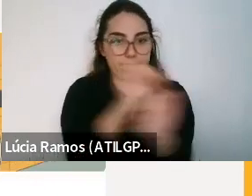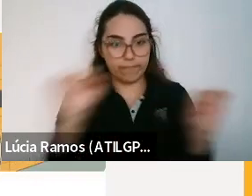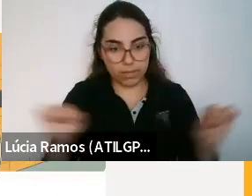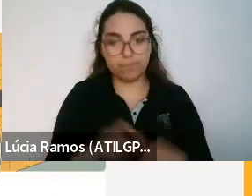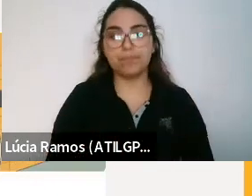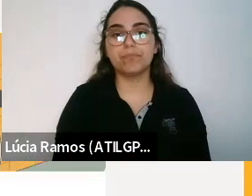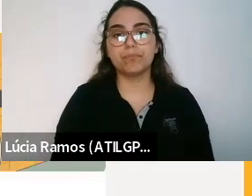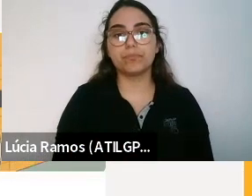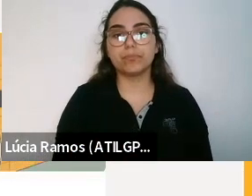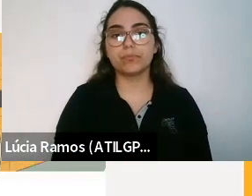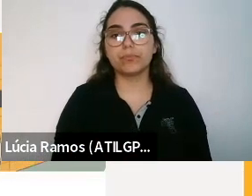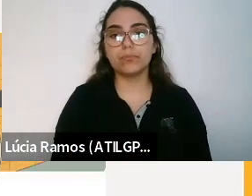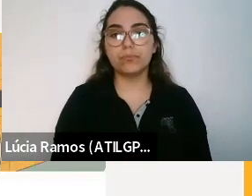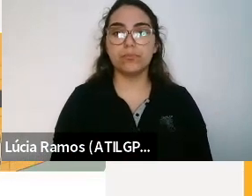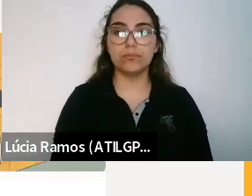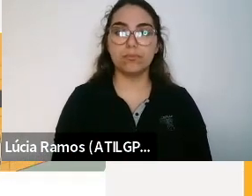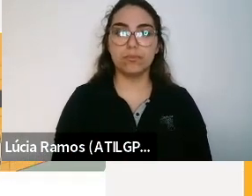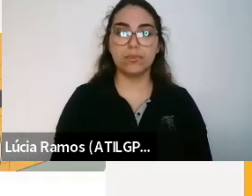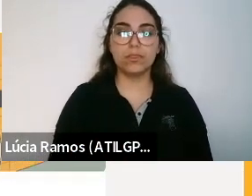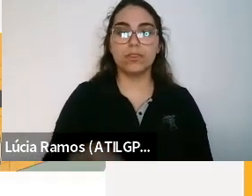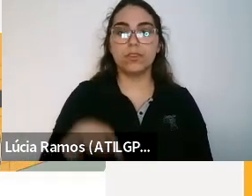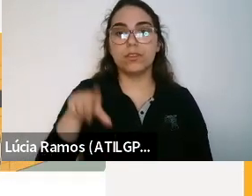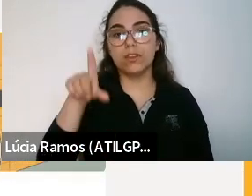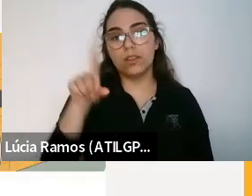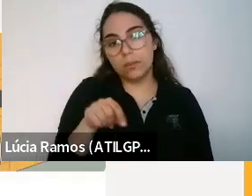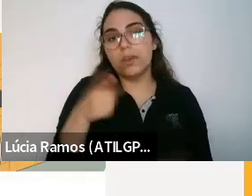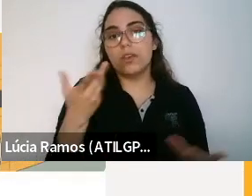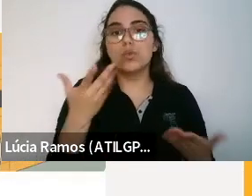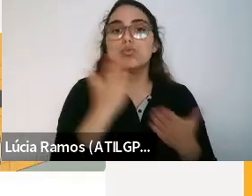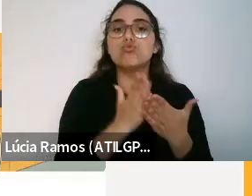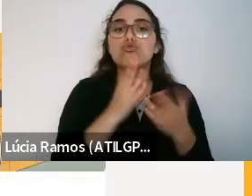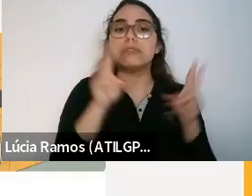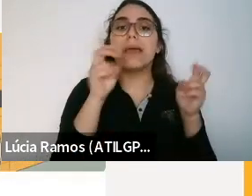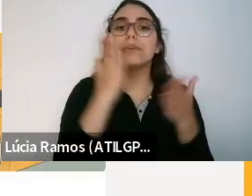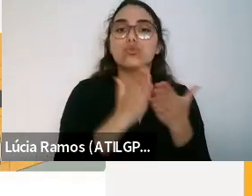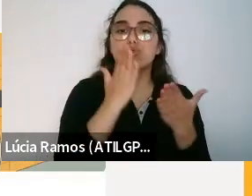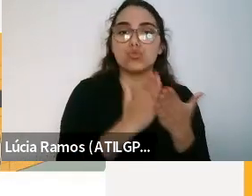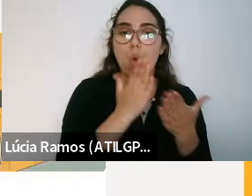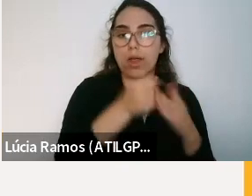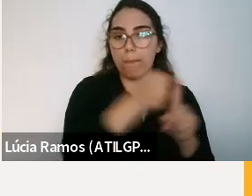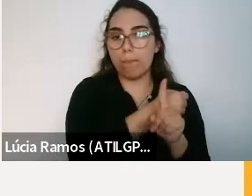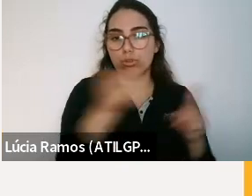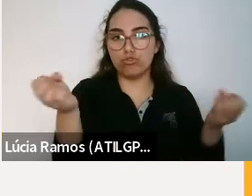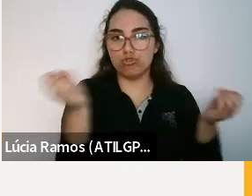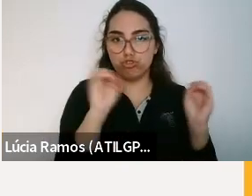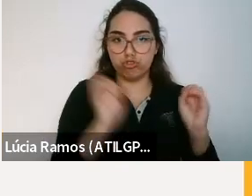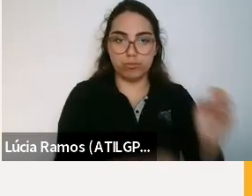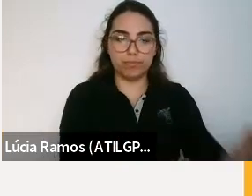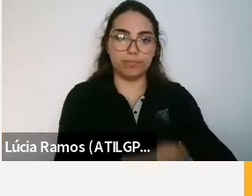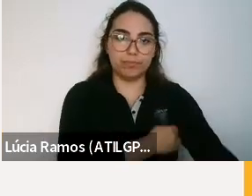vários recursos que utilizamos da Escola Sem Bullying, Escola Sem Violência, e da Segura Net.